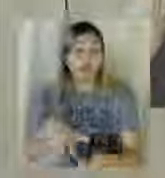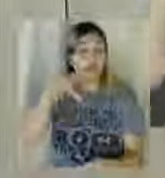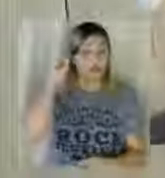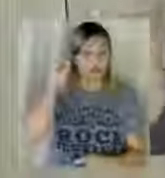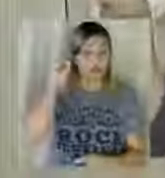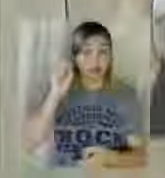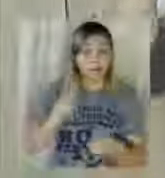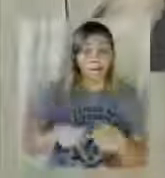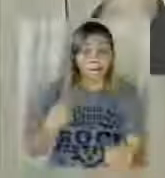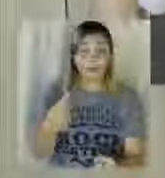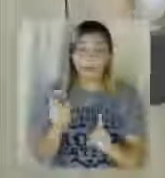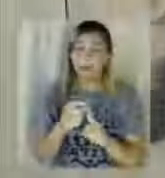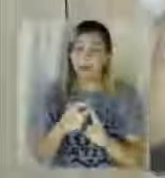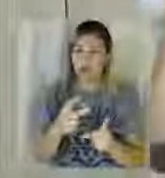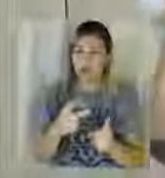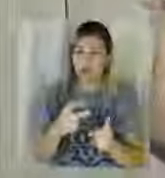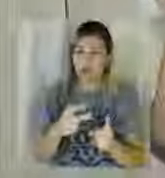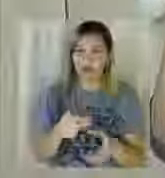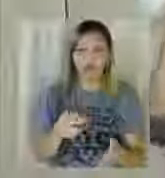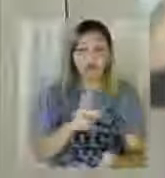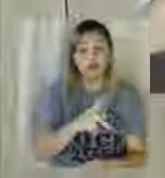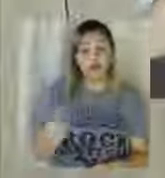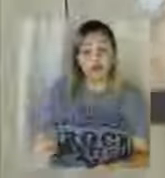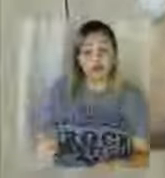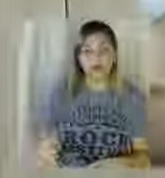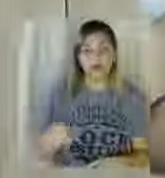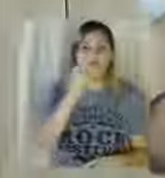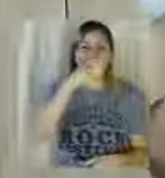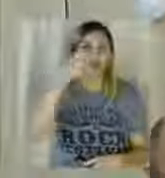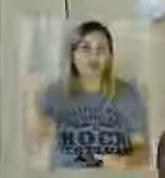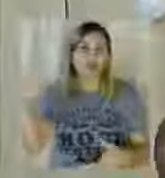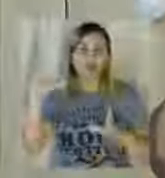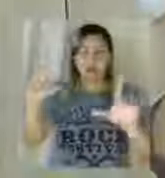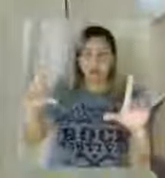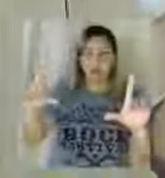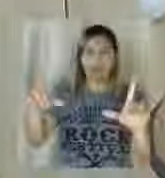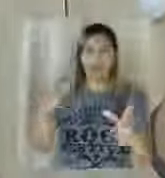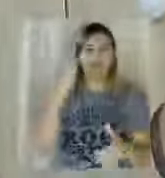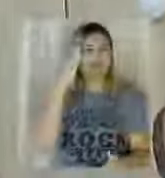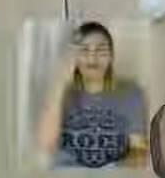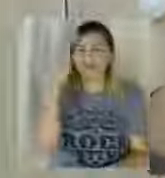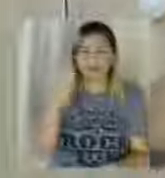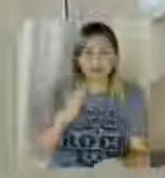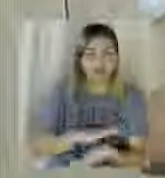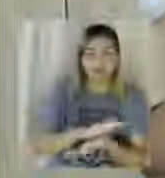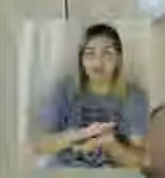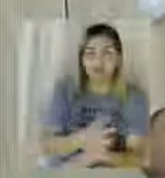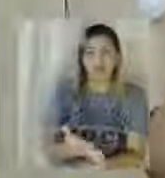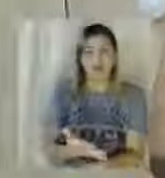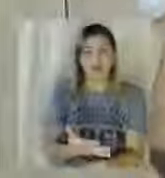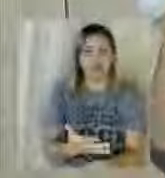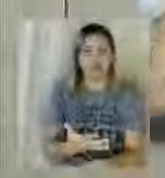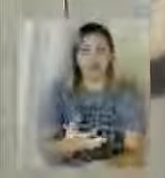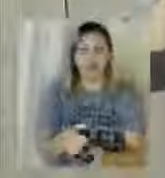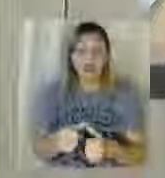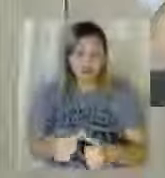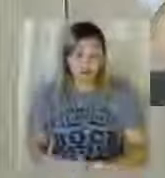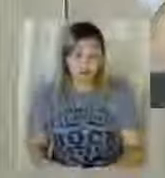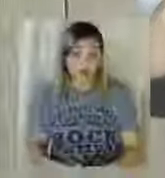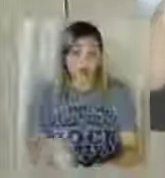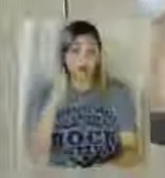Mas as palavras que os professores escreviam no quadro, eu via, mas eu não entendia nada. Eu